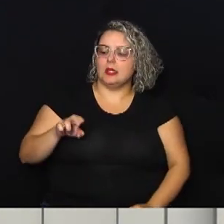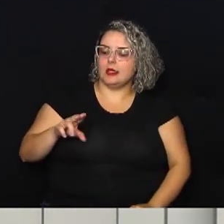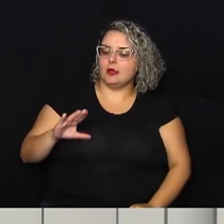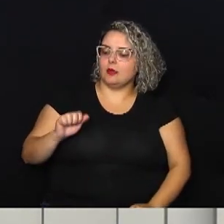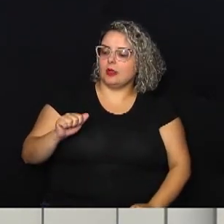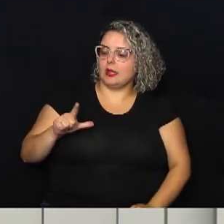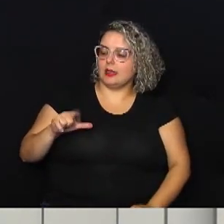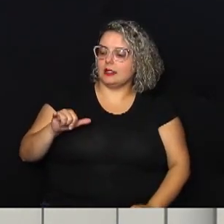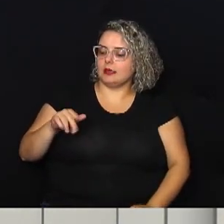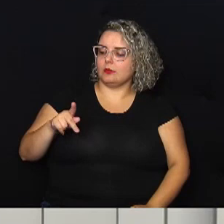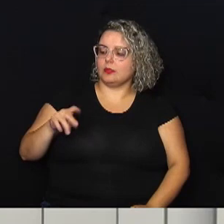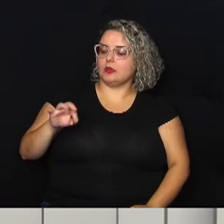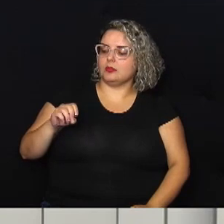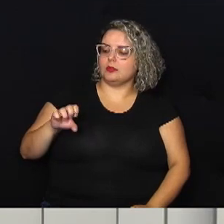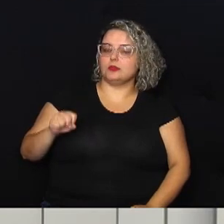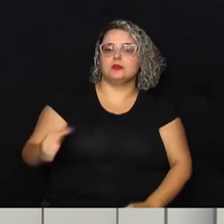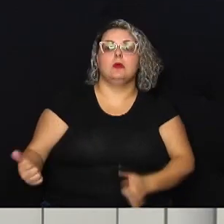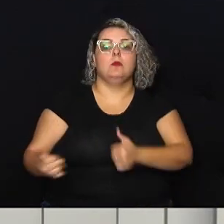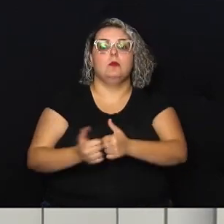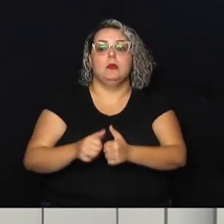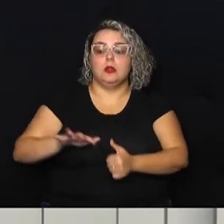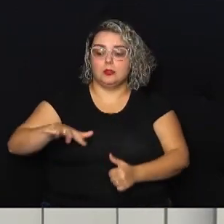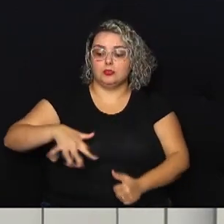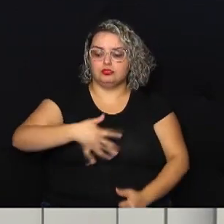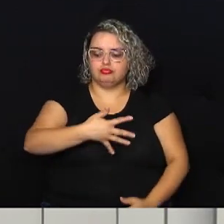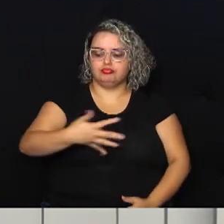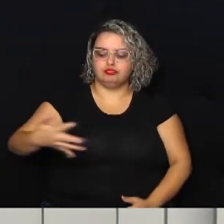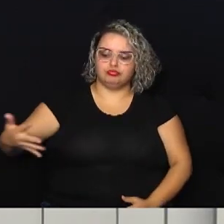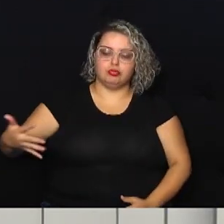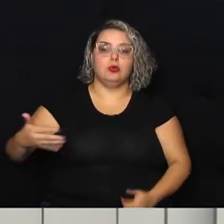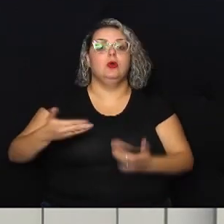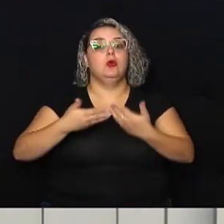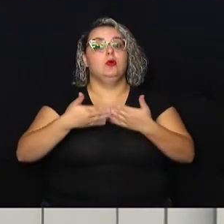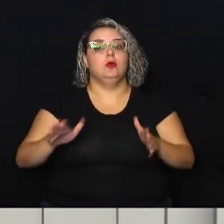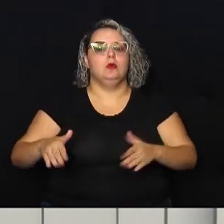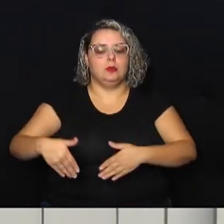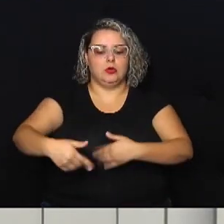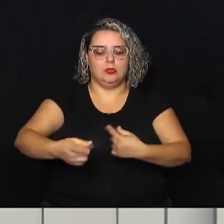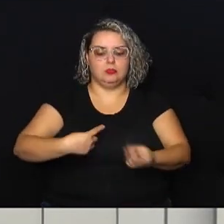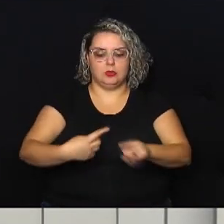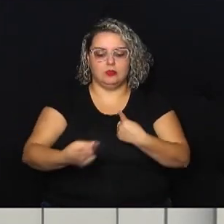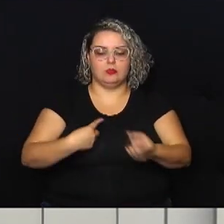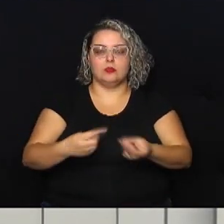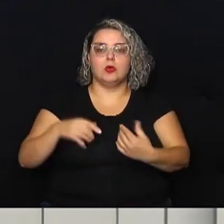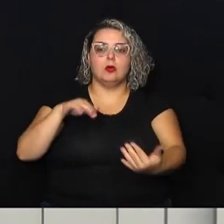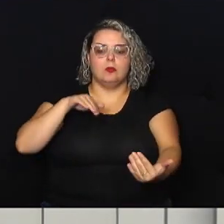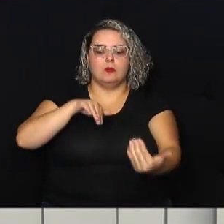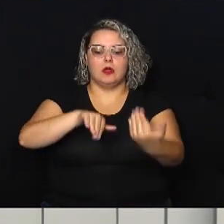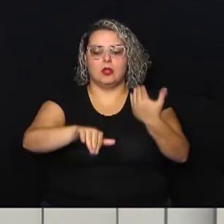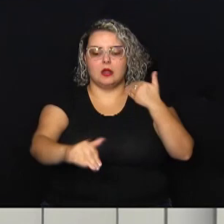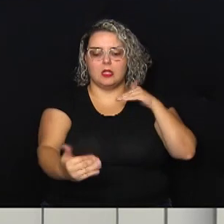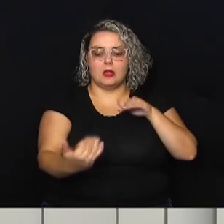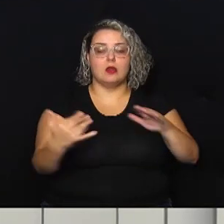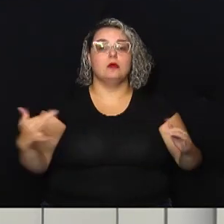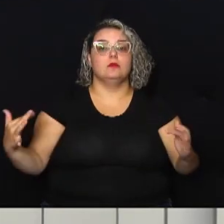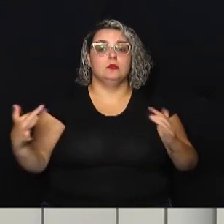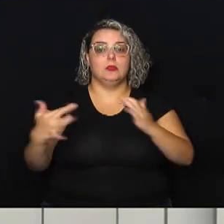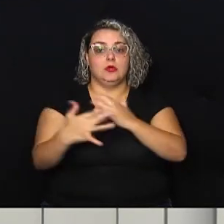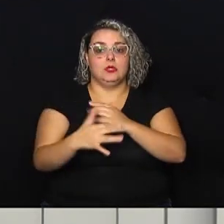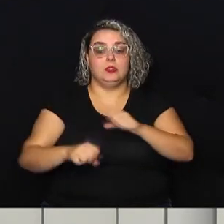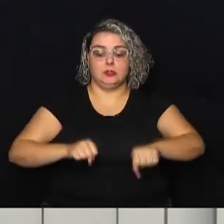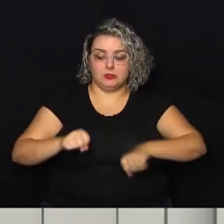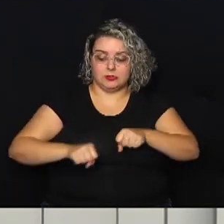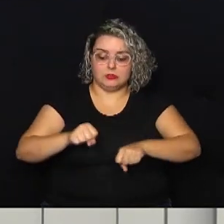próximos ali ao alambrado. Com a abertura da avenida para o trânsito de veículos, de pedestres e